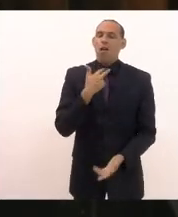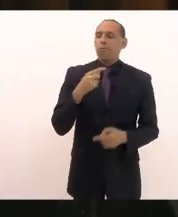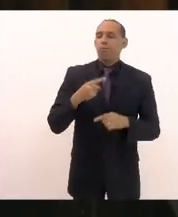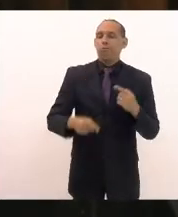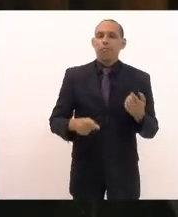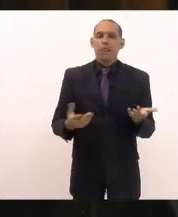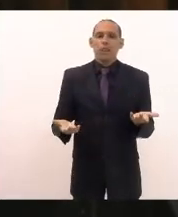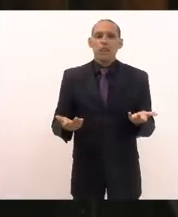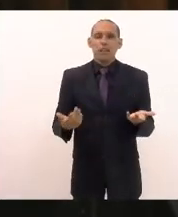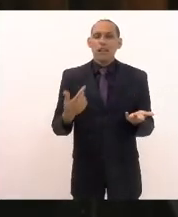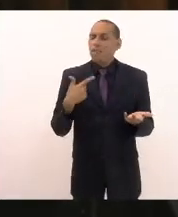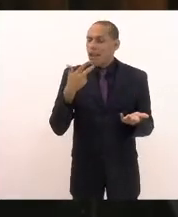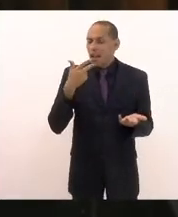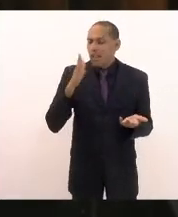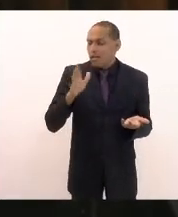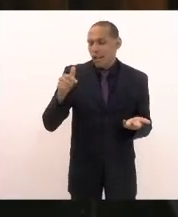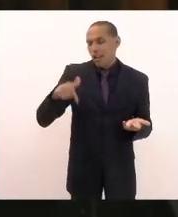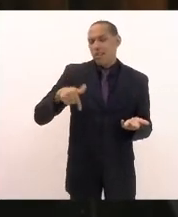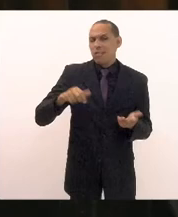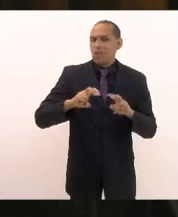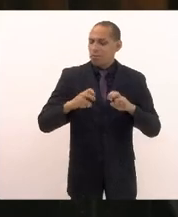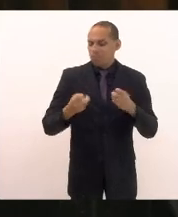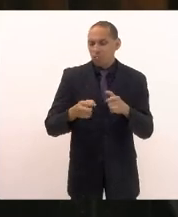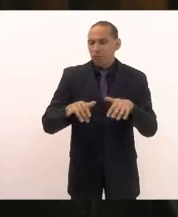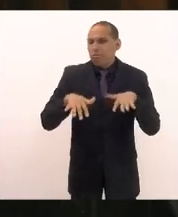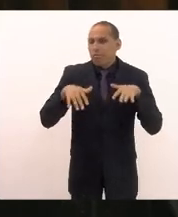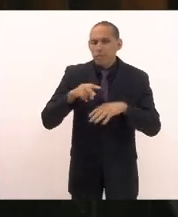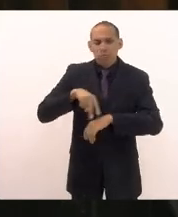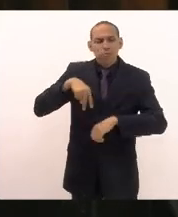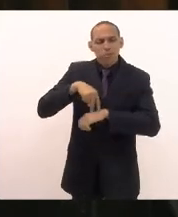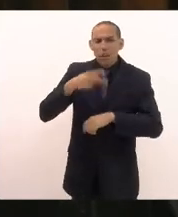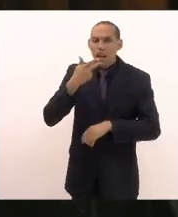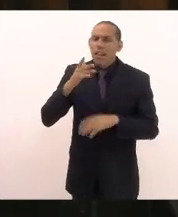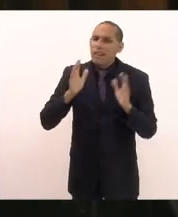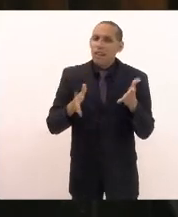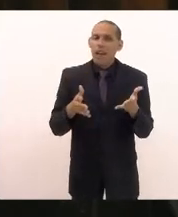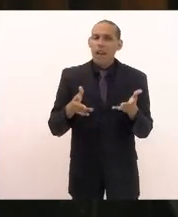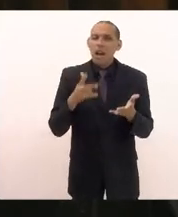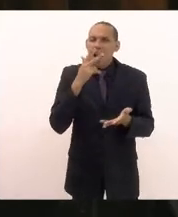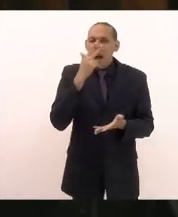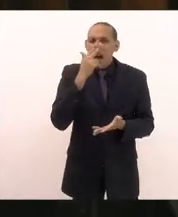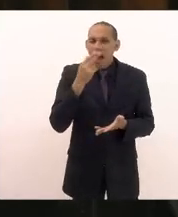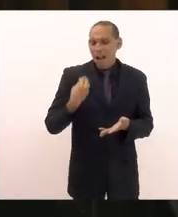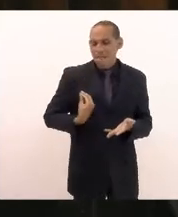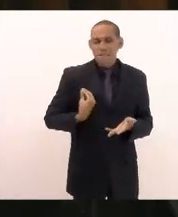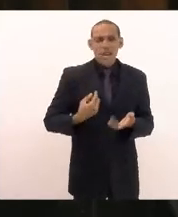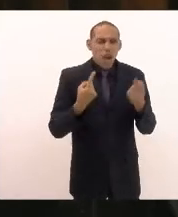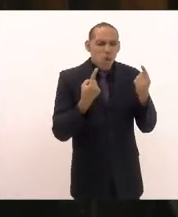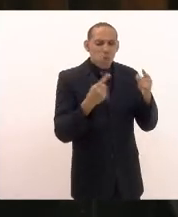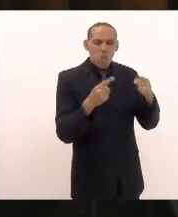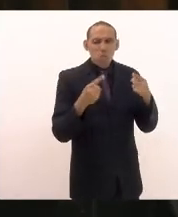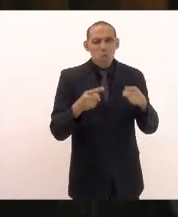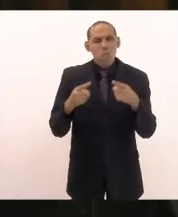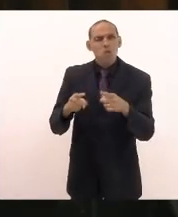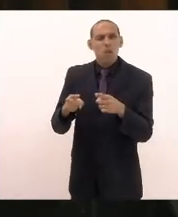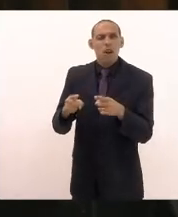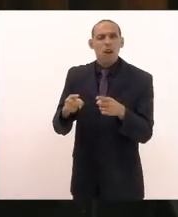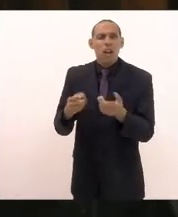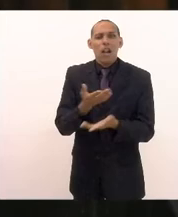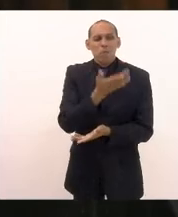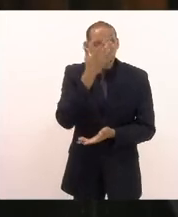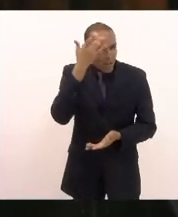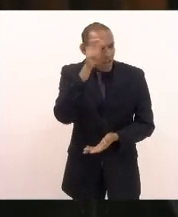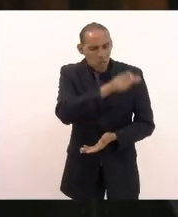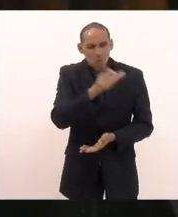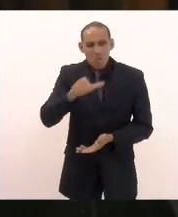já falei isso aqui desse plenário, aqui dessa tribuna. Se isso não é um atentado contra a dignidade humana, se isso não